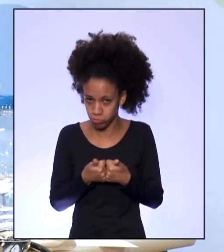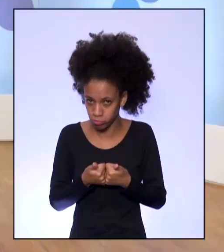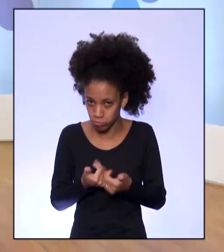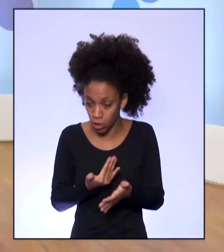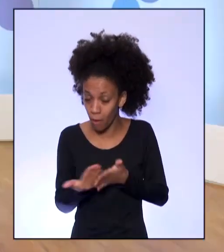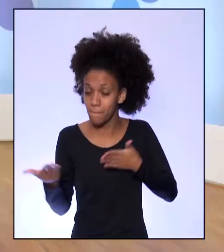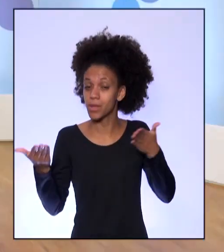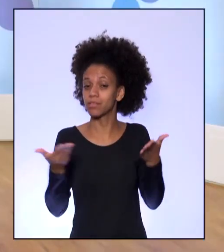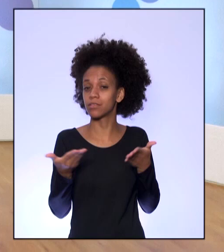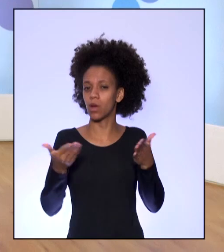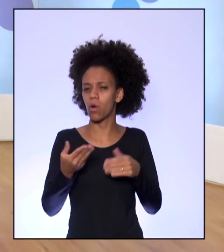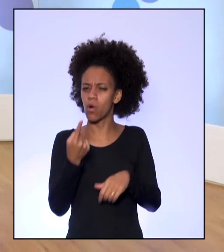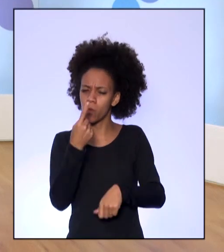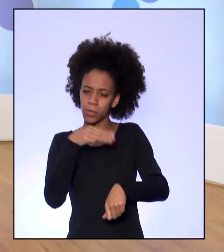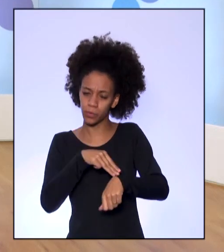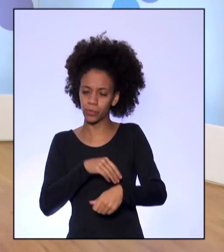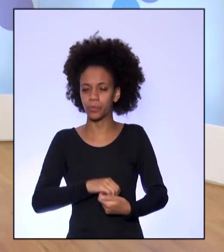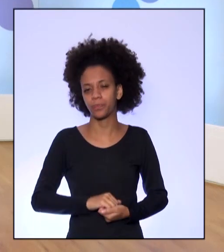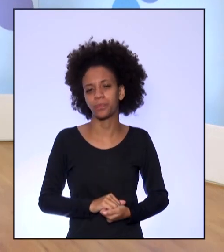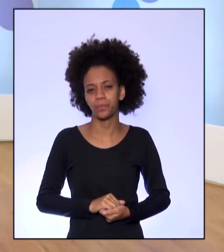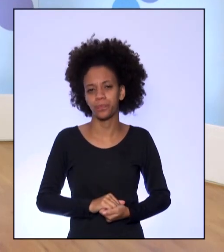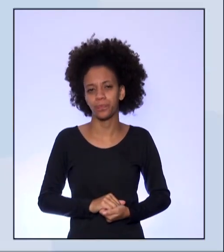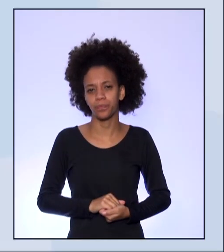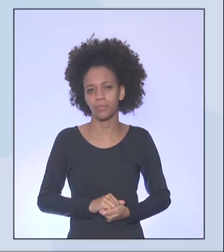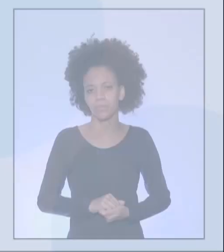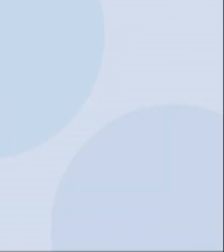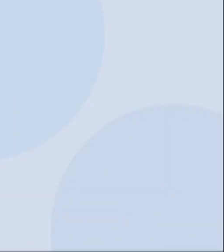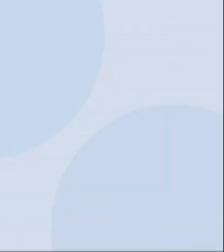Começando agora, 1 minutinho para a gente responder isso. Sim.